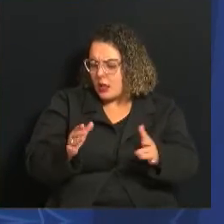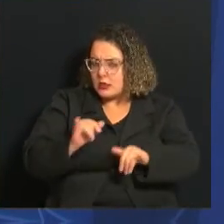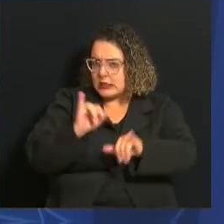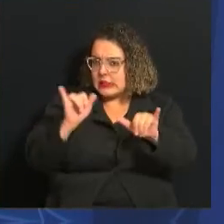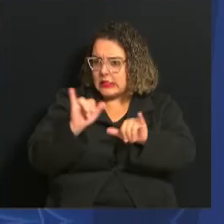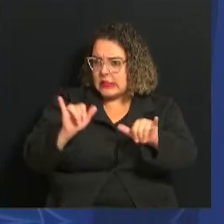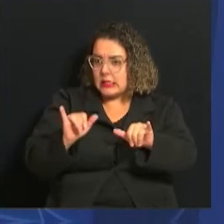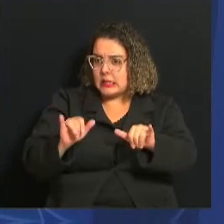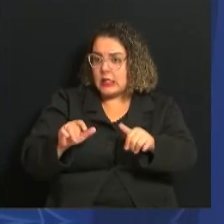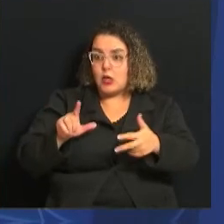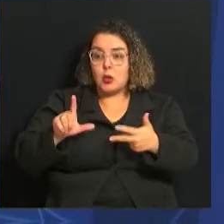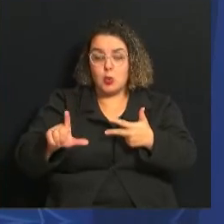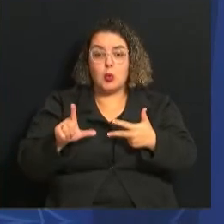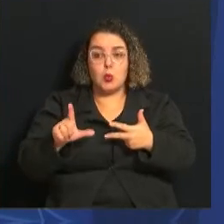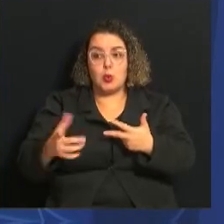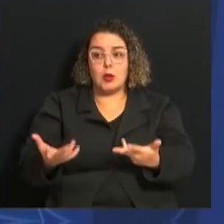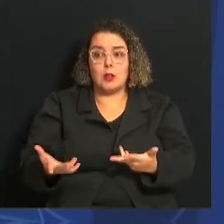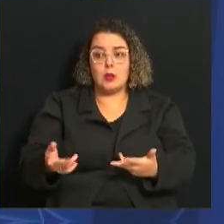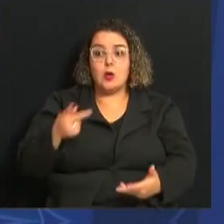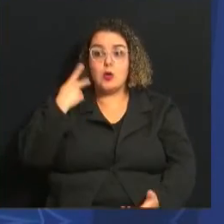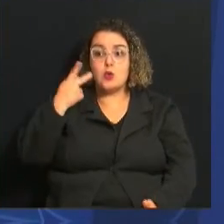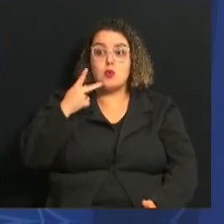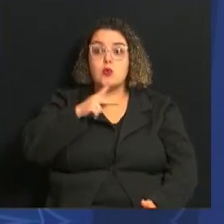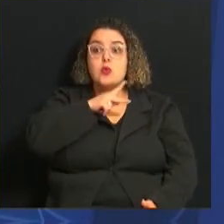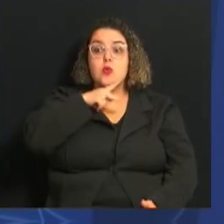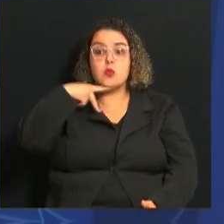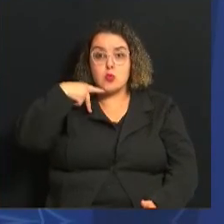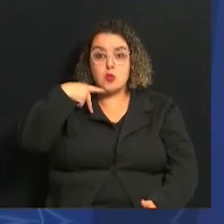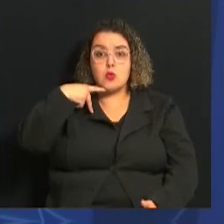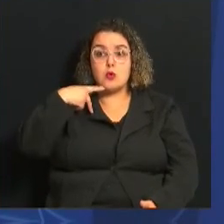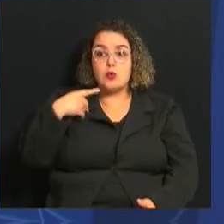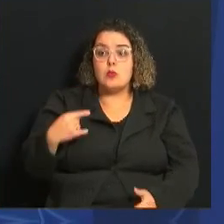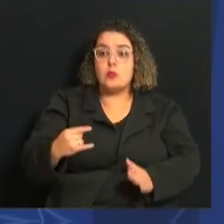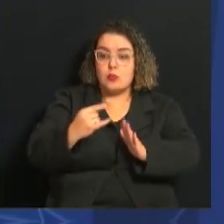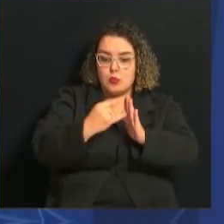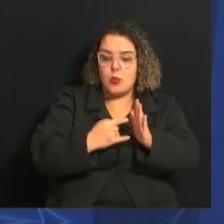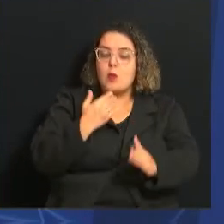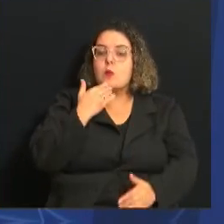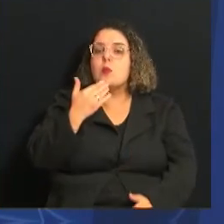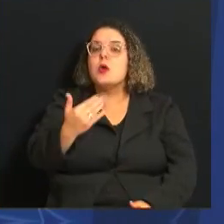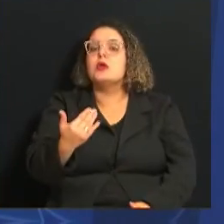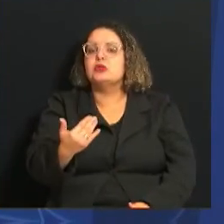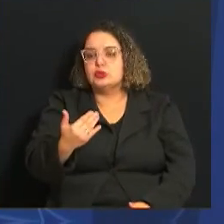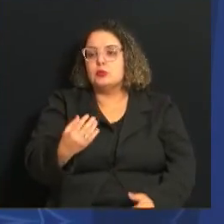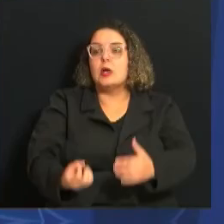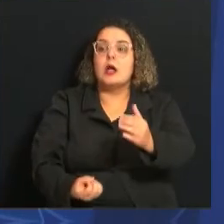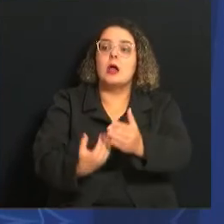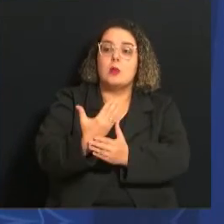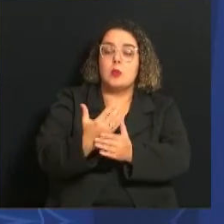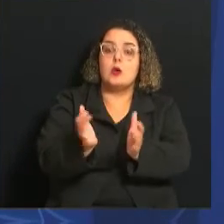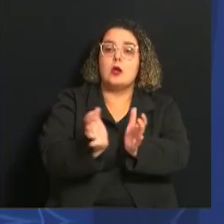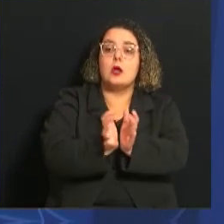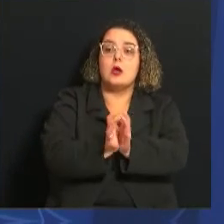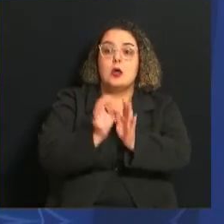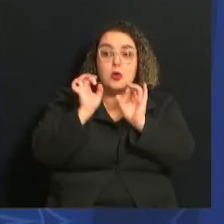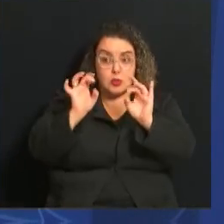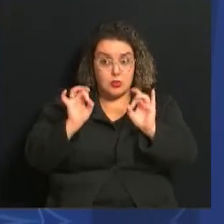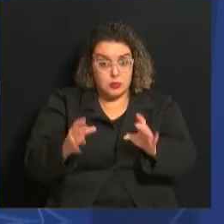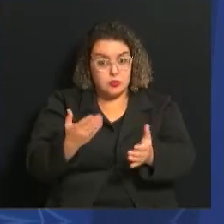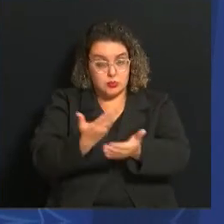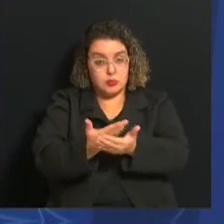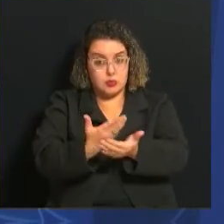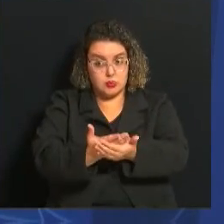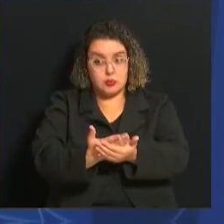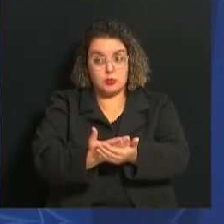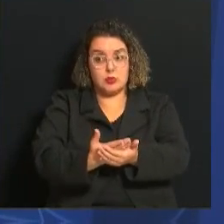do Legislativo, que o vereador Hermínio Monteiro protocolou um pedido para a criação de uma comissão especial de estudos que